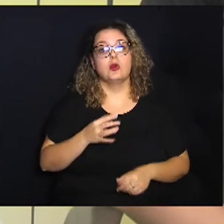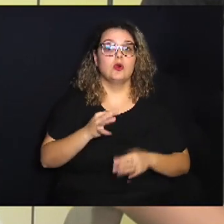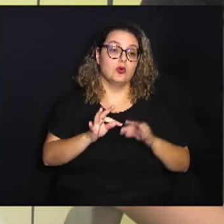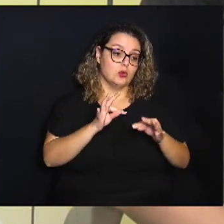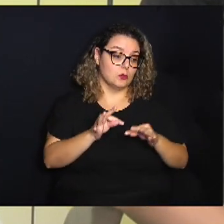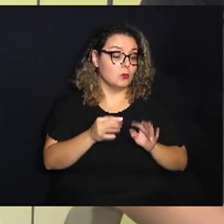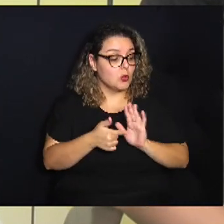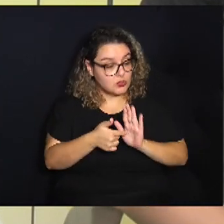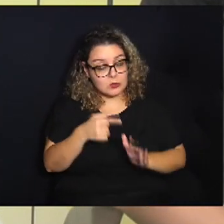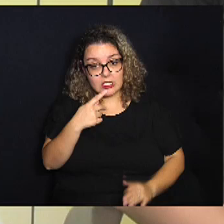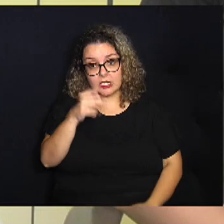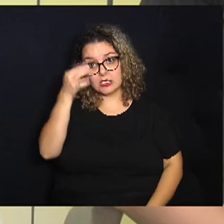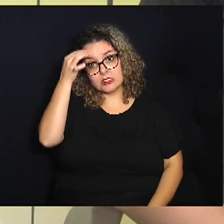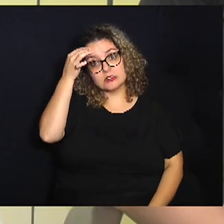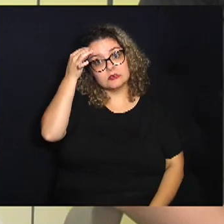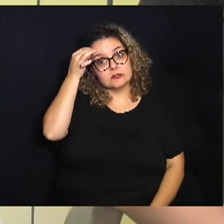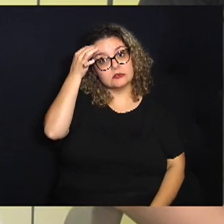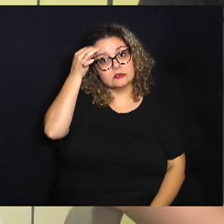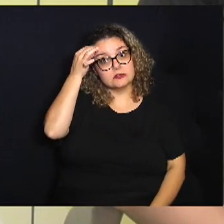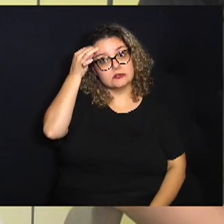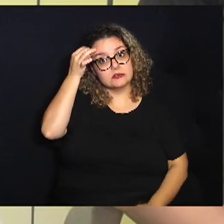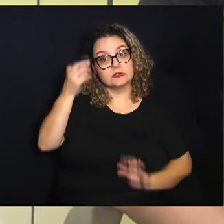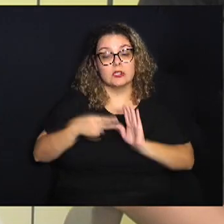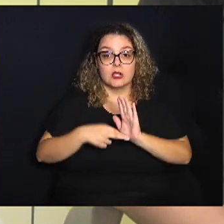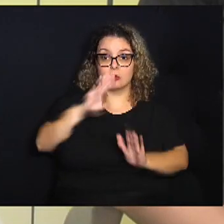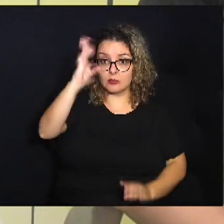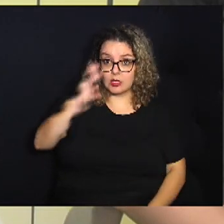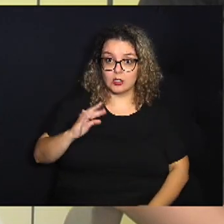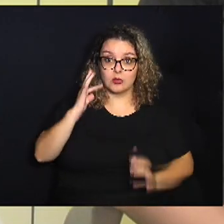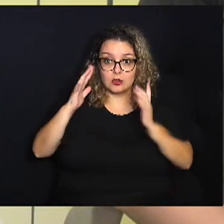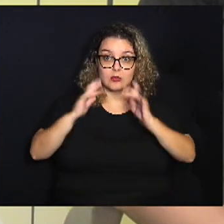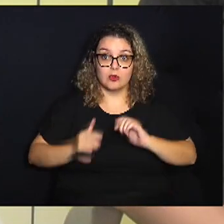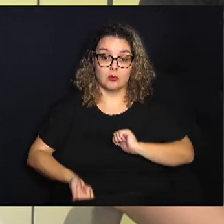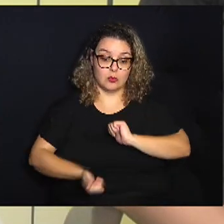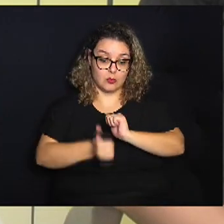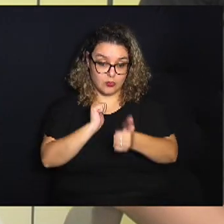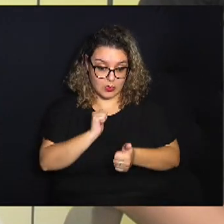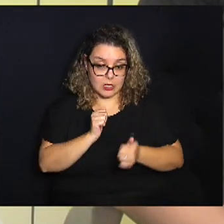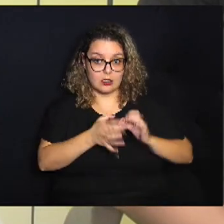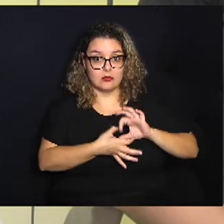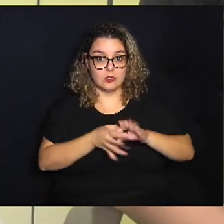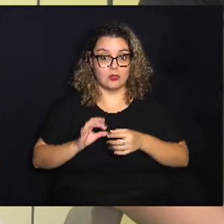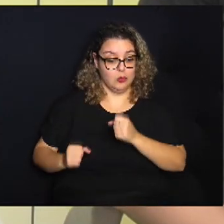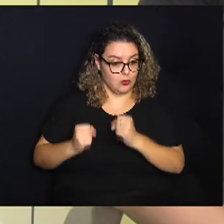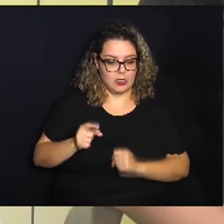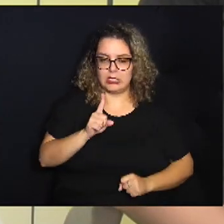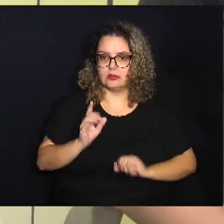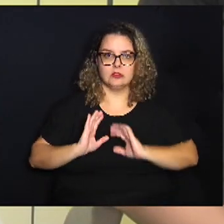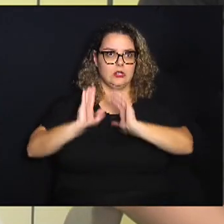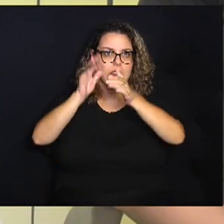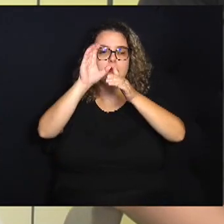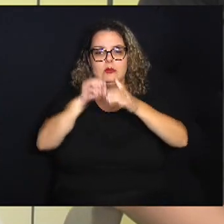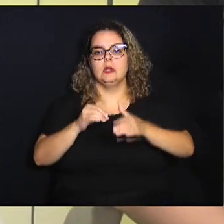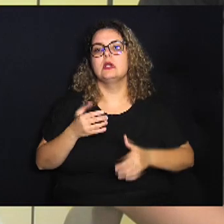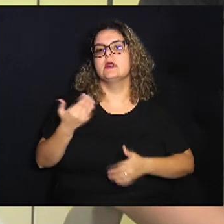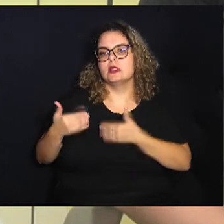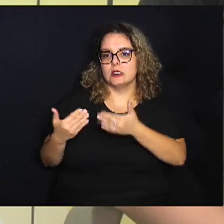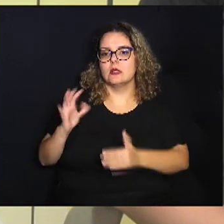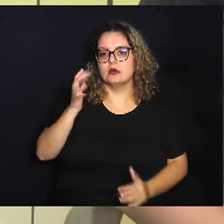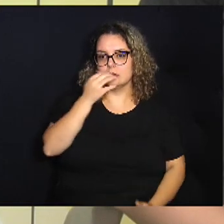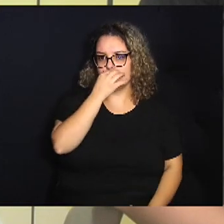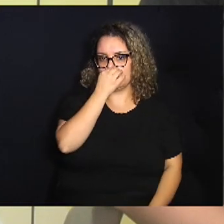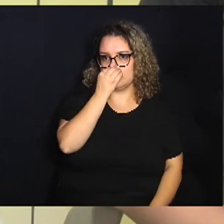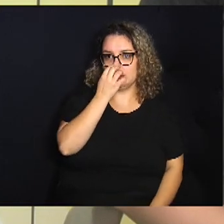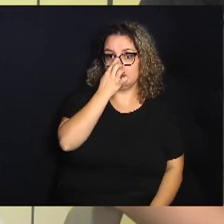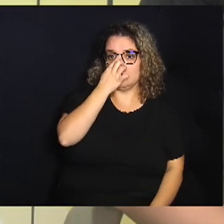para ele que ele ia conseguir representar o Brasil, realizar o sonho de ser um atleta olímpico, correndo, não jogando basquete. E aí a coisa andou. No caso do